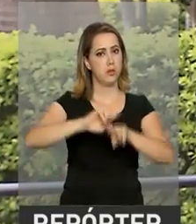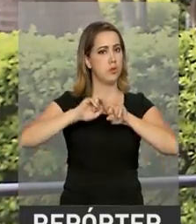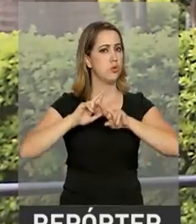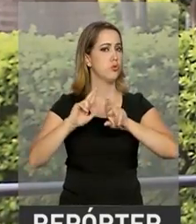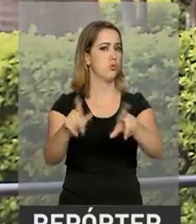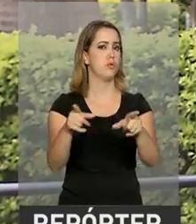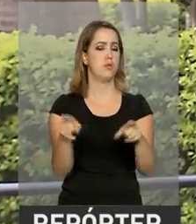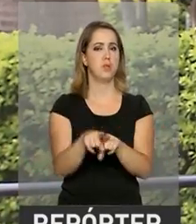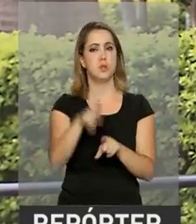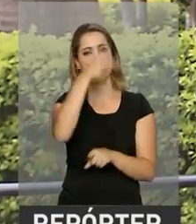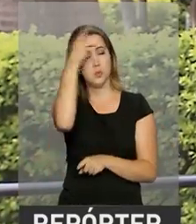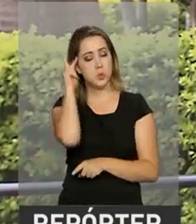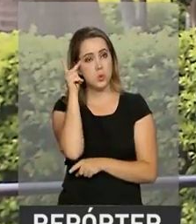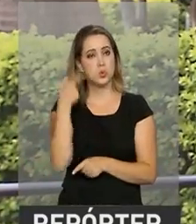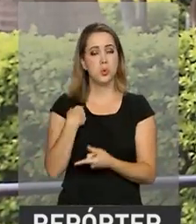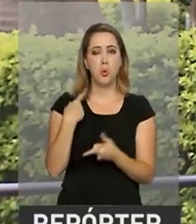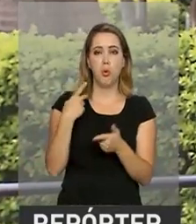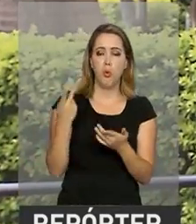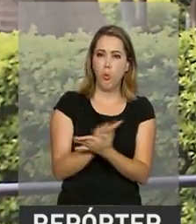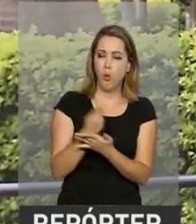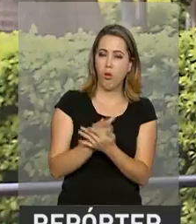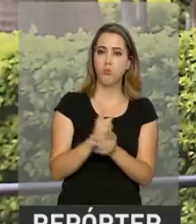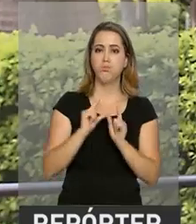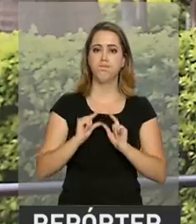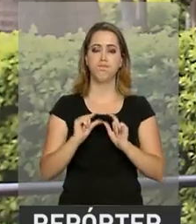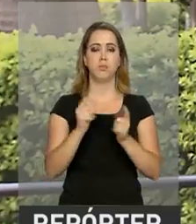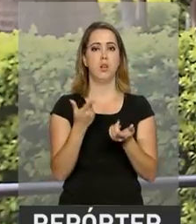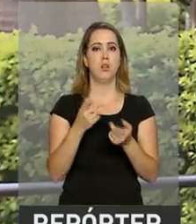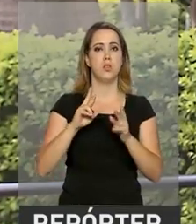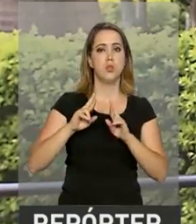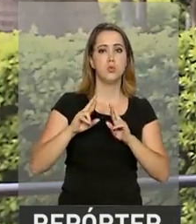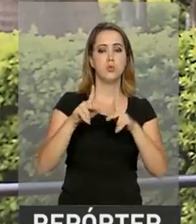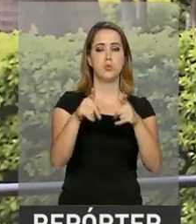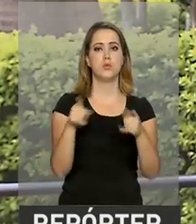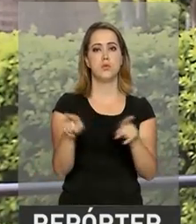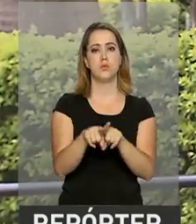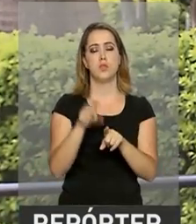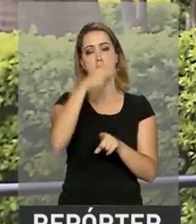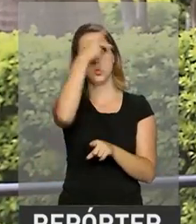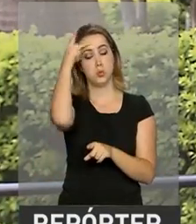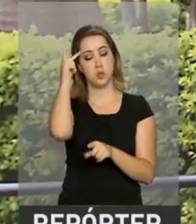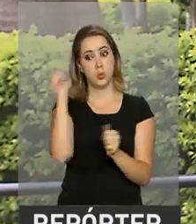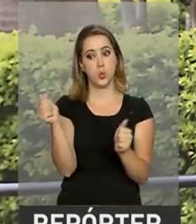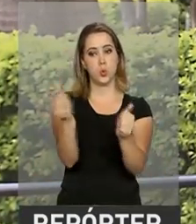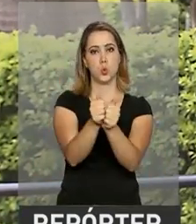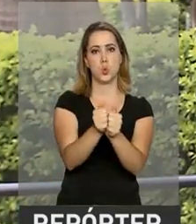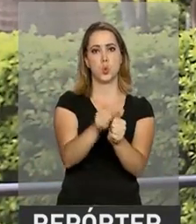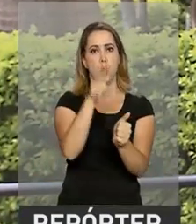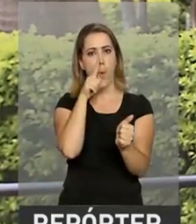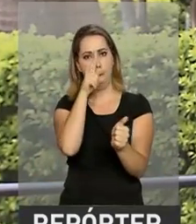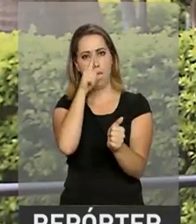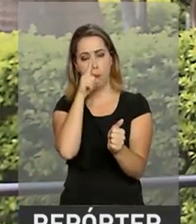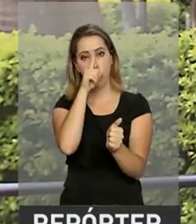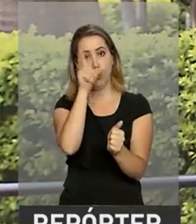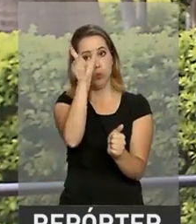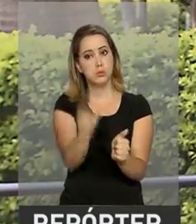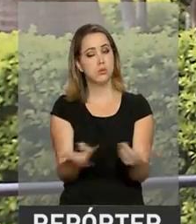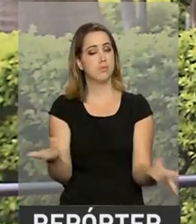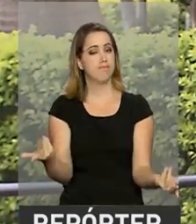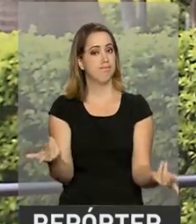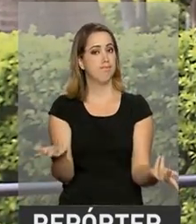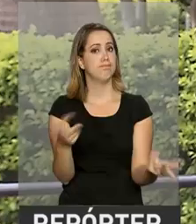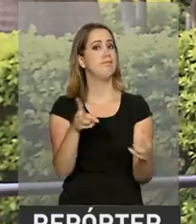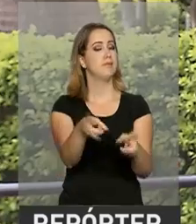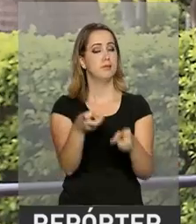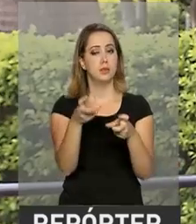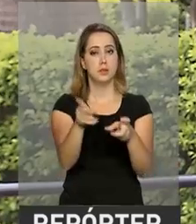cometam crimes de menor potencial ofensivo dividam a sela com criminosos perigosos a expectativa